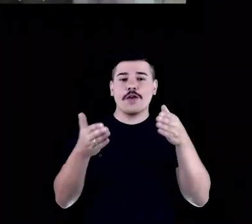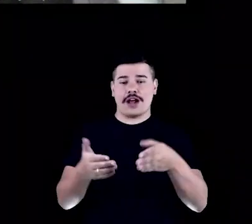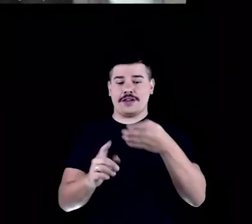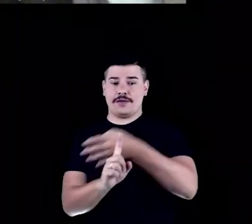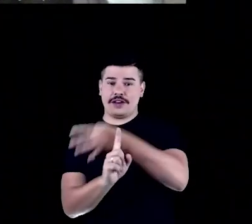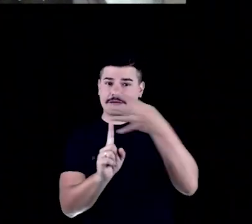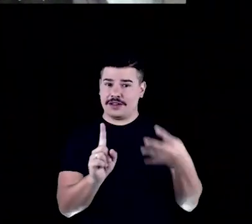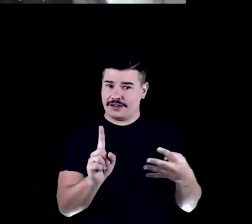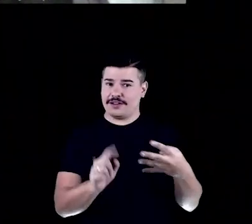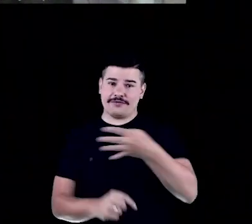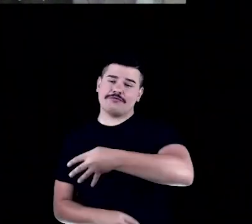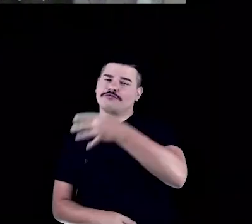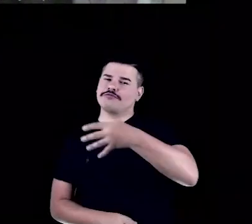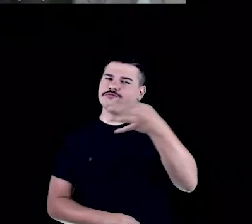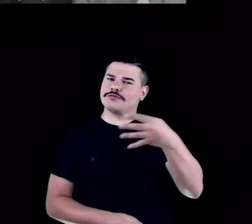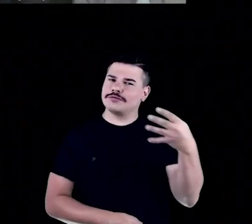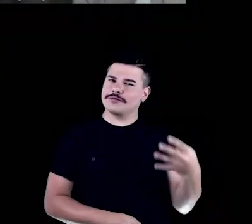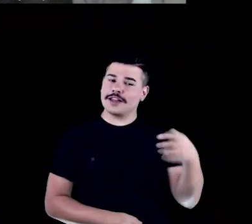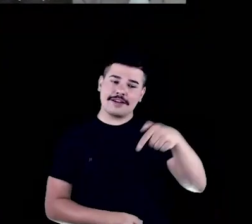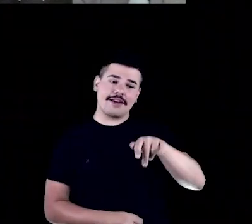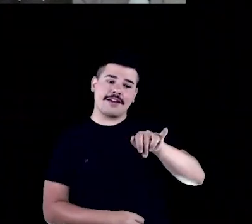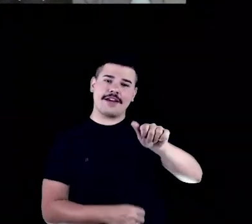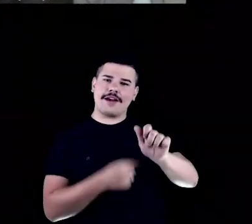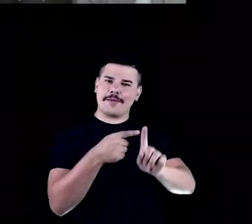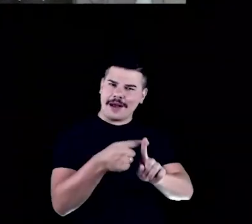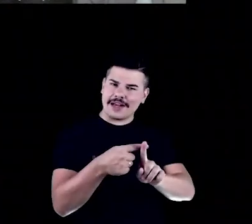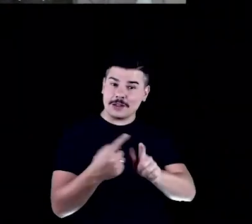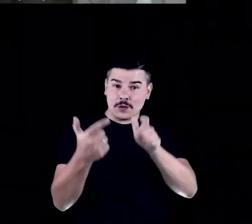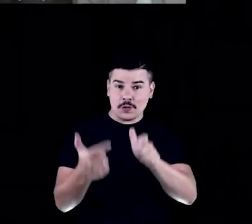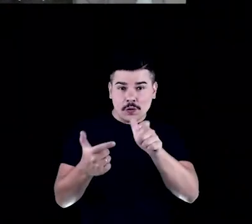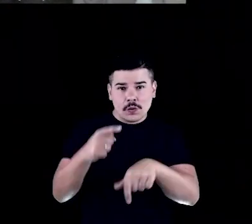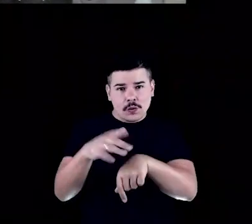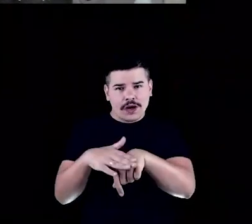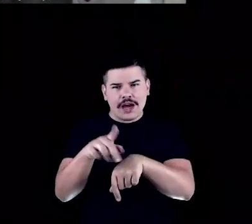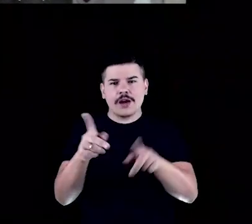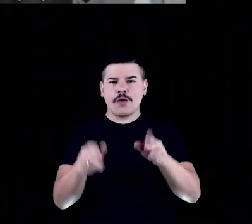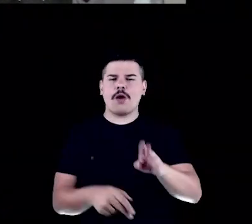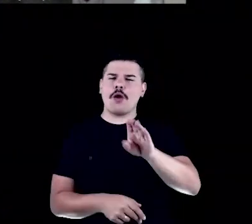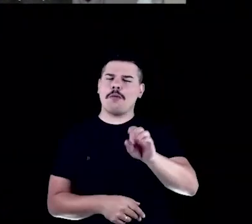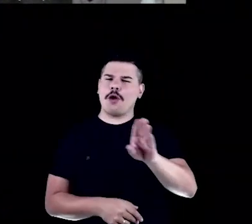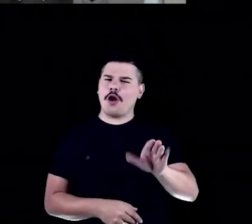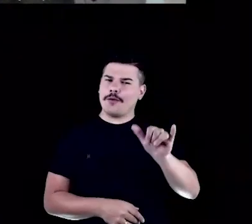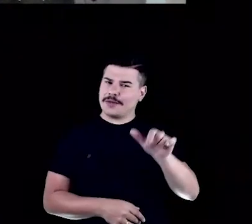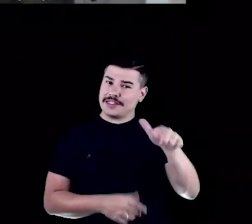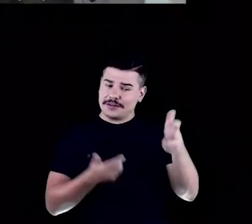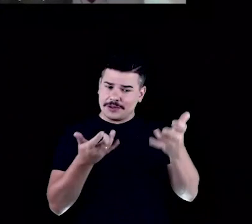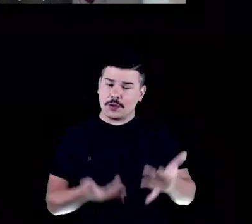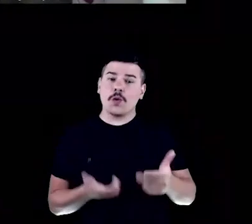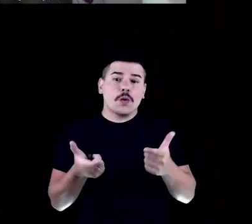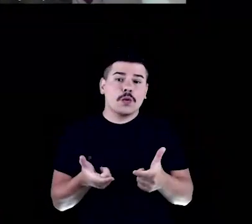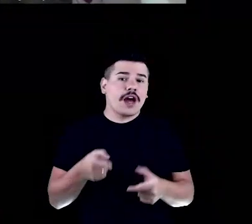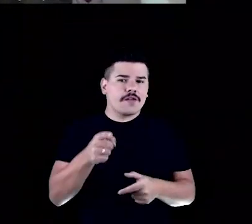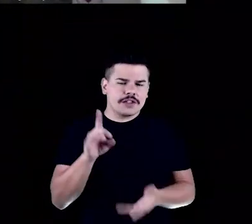clássicos LGBTQIA+, não são também os seus o lugar, que nem como o Bob falou muito bonito, assim, não